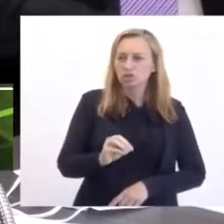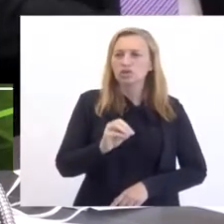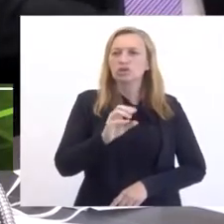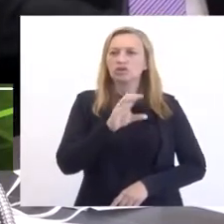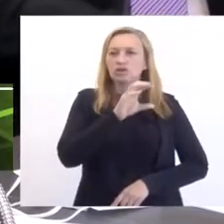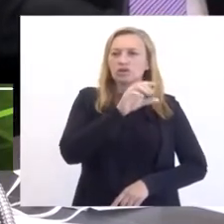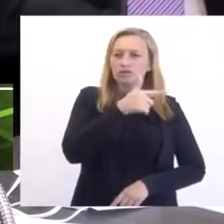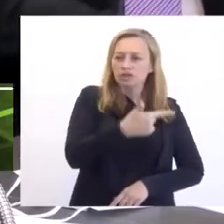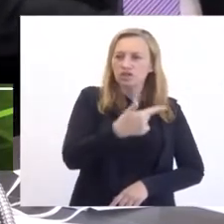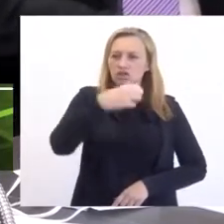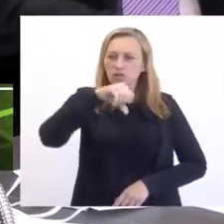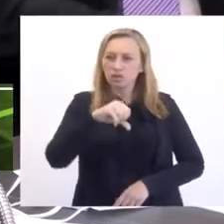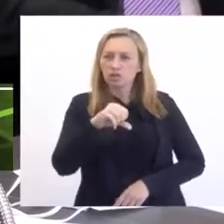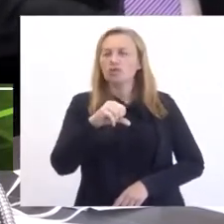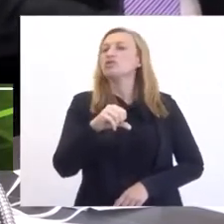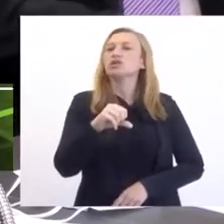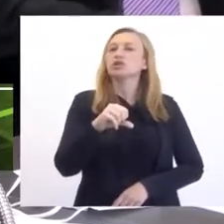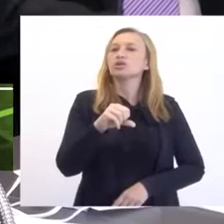29/8/2020 a